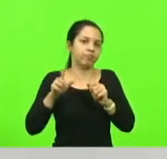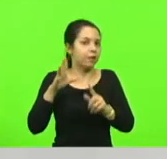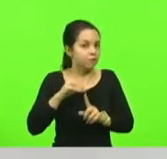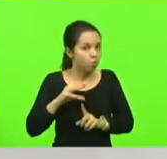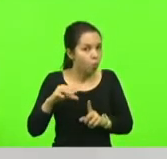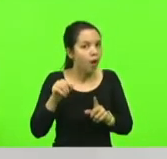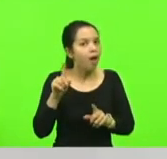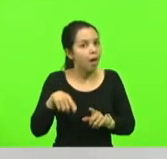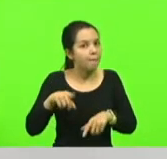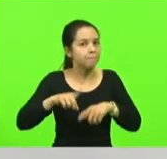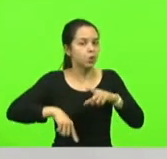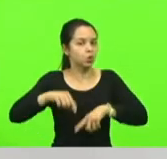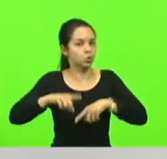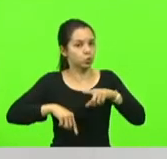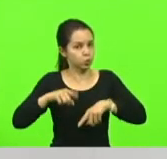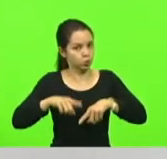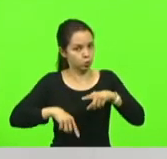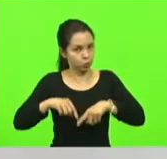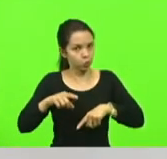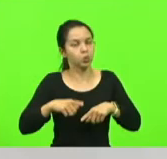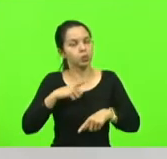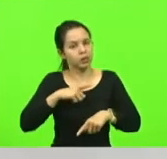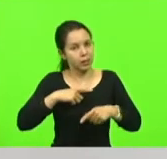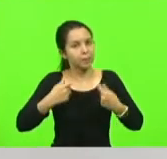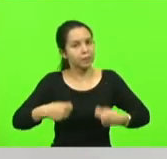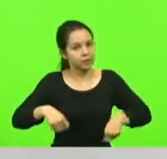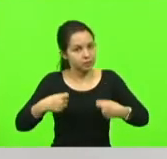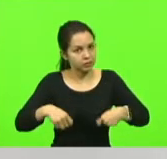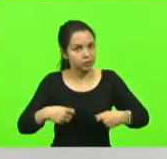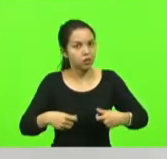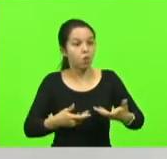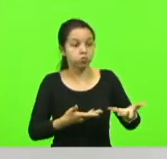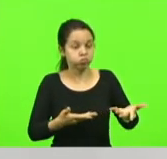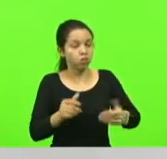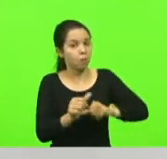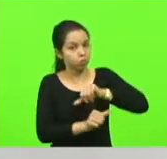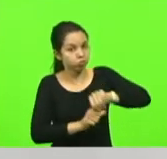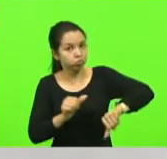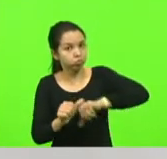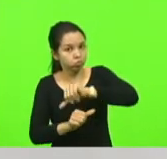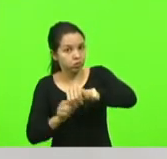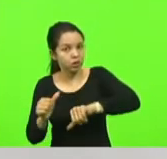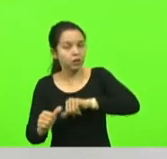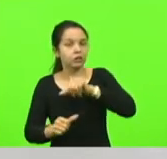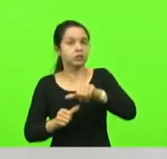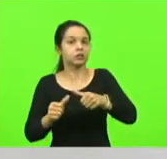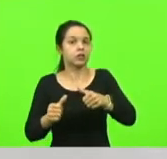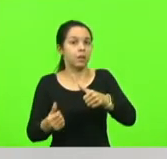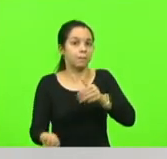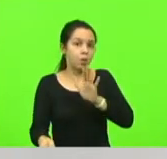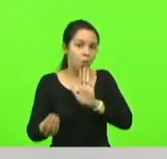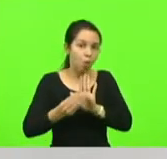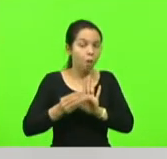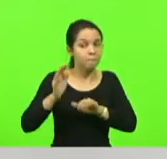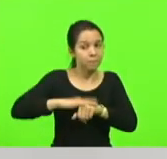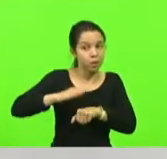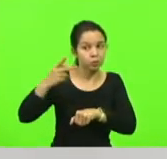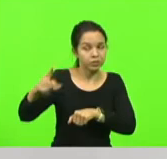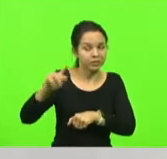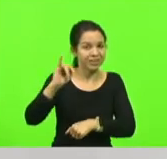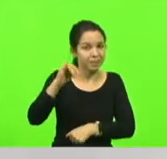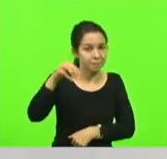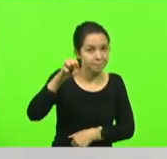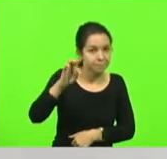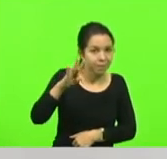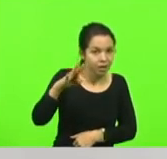um produto. Com as recentes mudanças propostas pelo selo, pelo Inmetro, na confecção